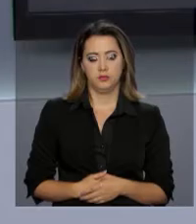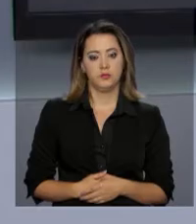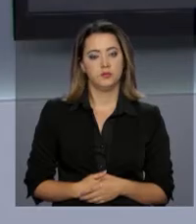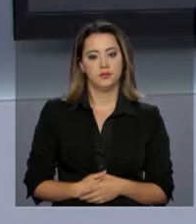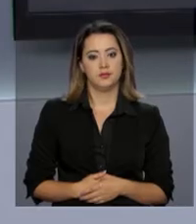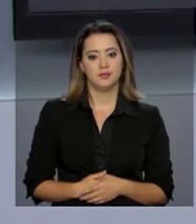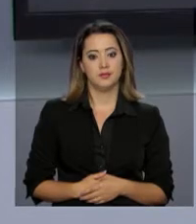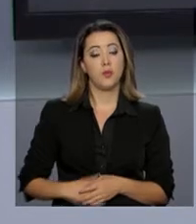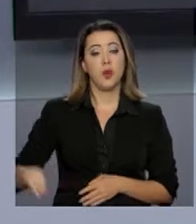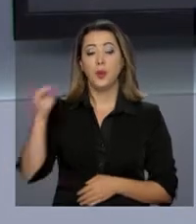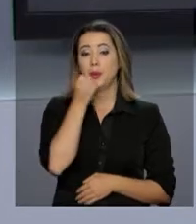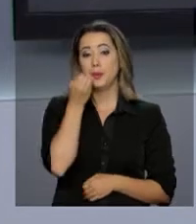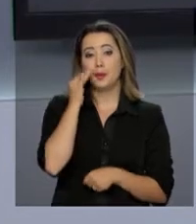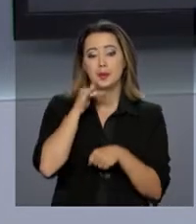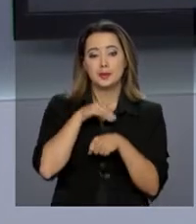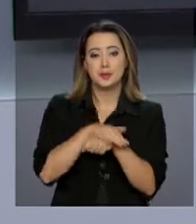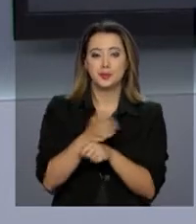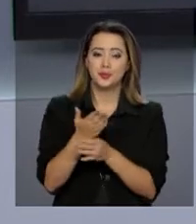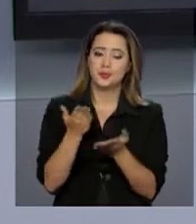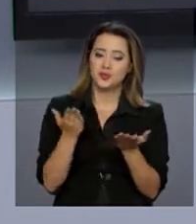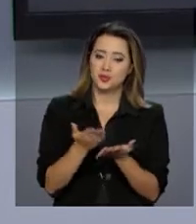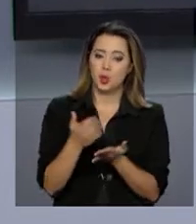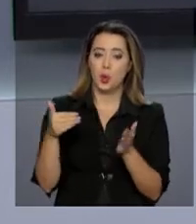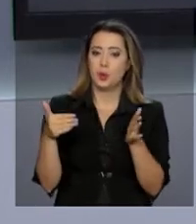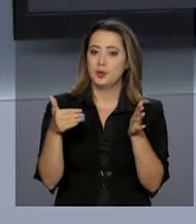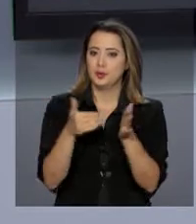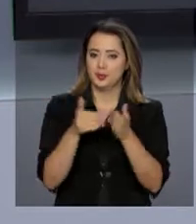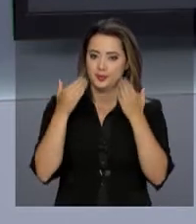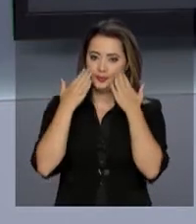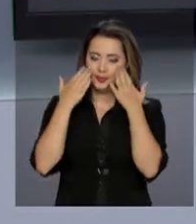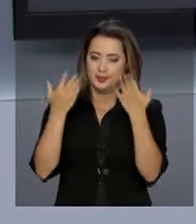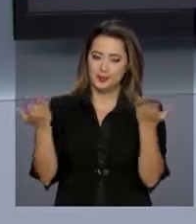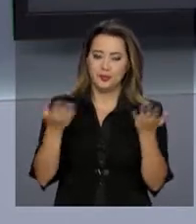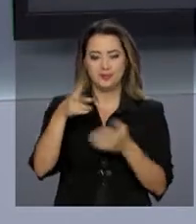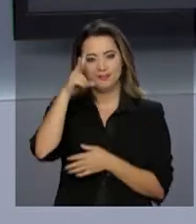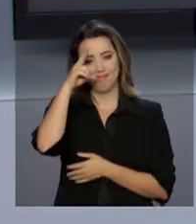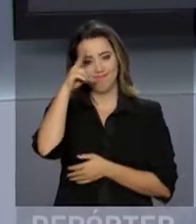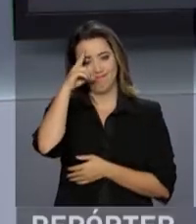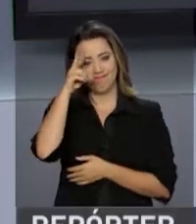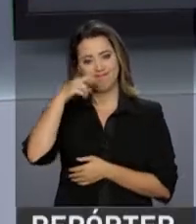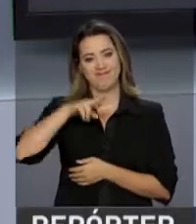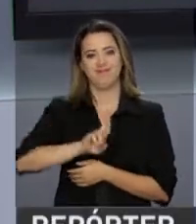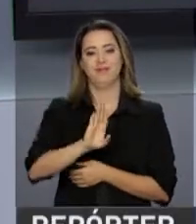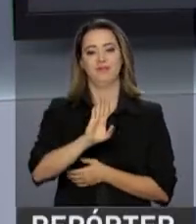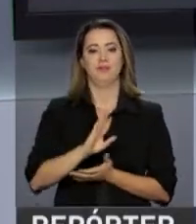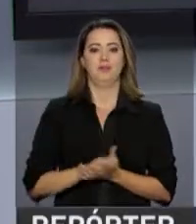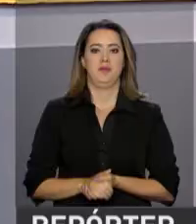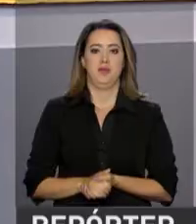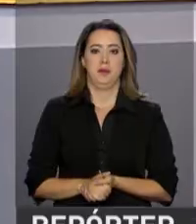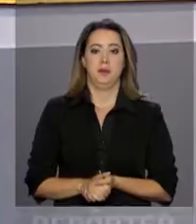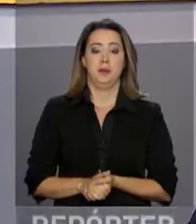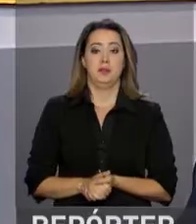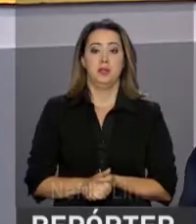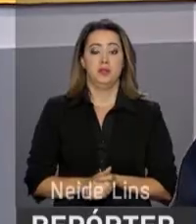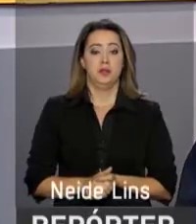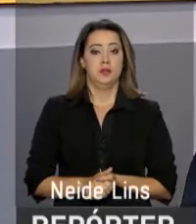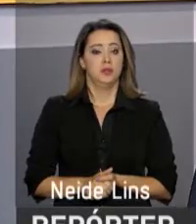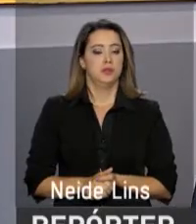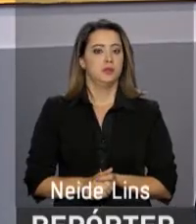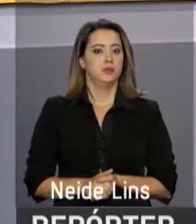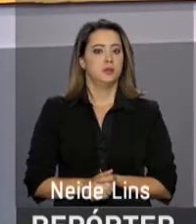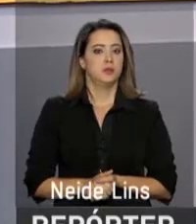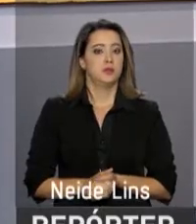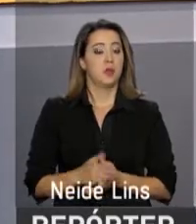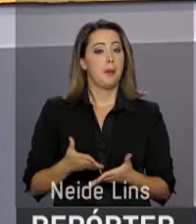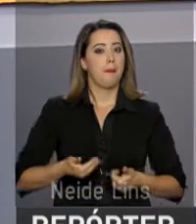olá boa noite começa agora a última edição desta segunda-feira do repórter nbr qualificar